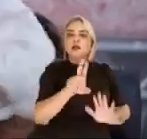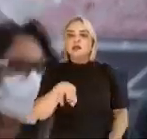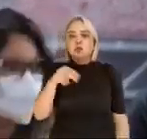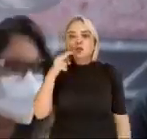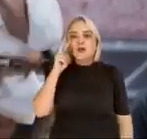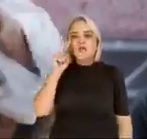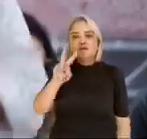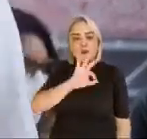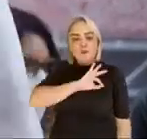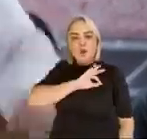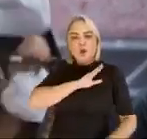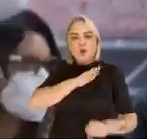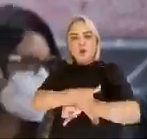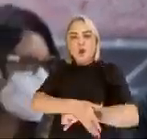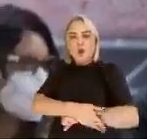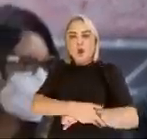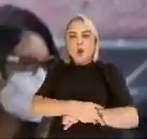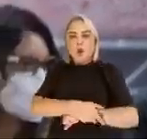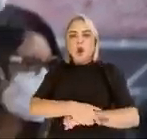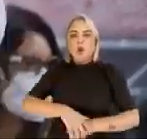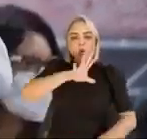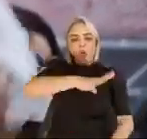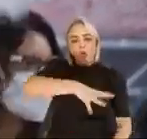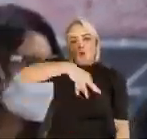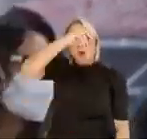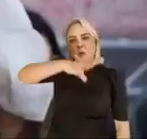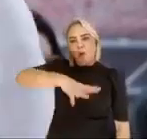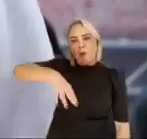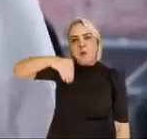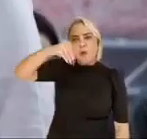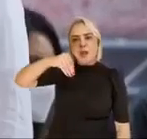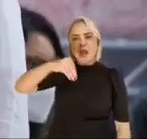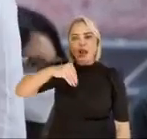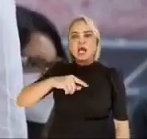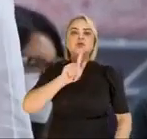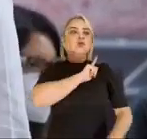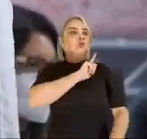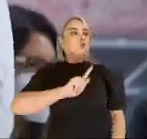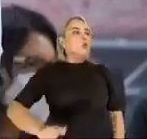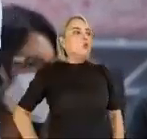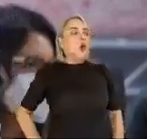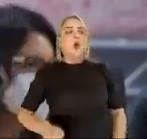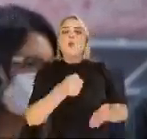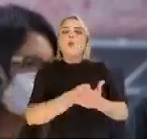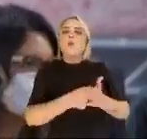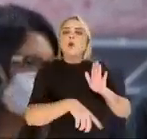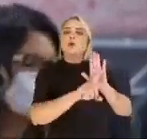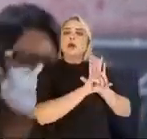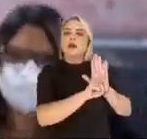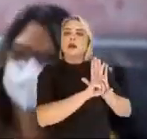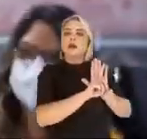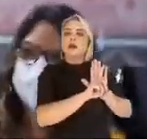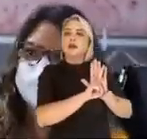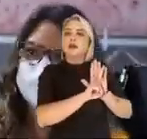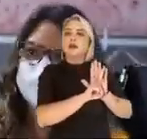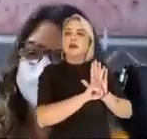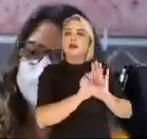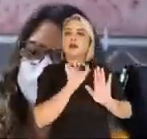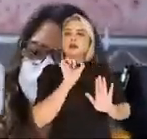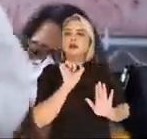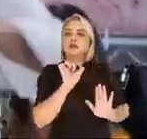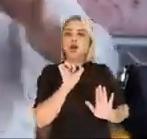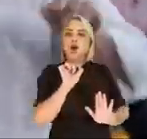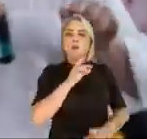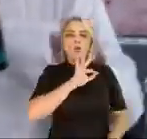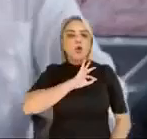polícia entrar no Palácio dos Bandeirantes para fazer o governador cumprir um decreto. Ele só aparece para bater no povo